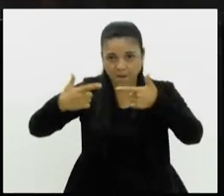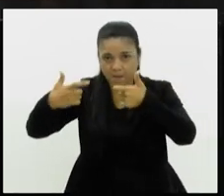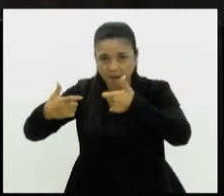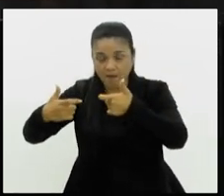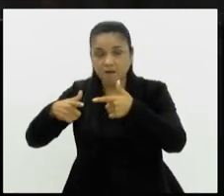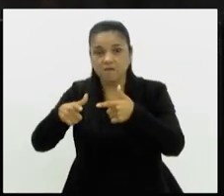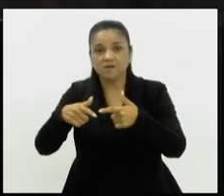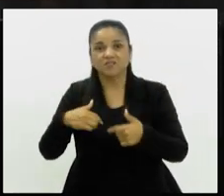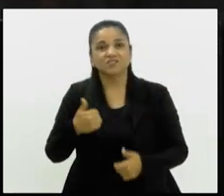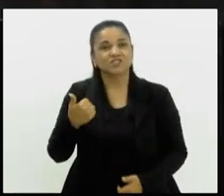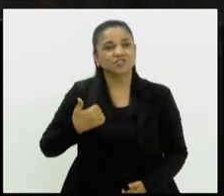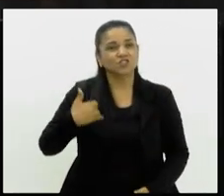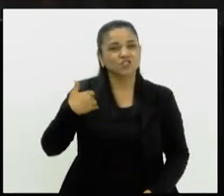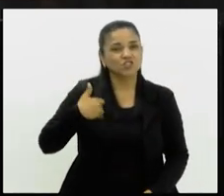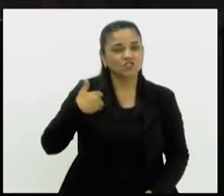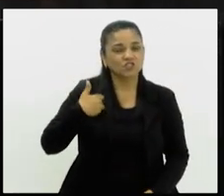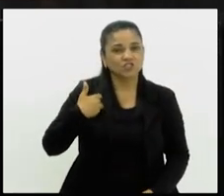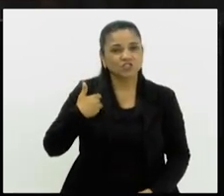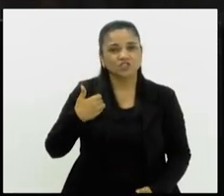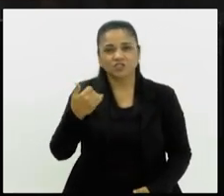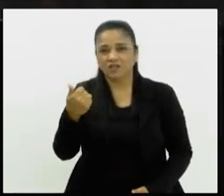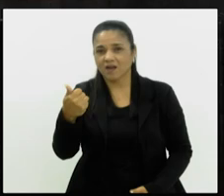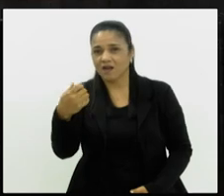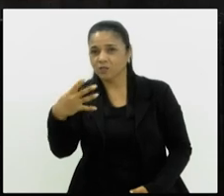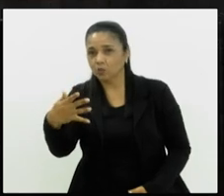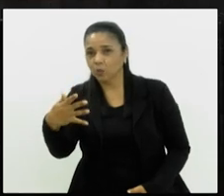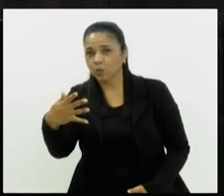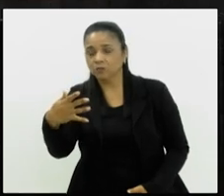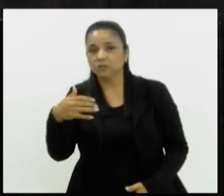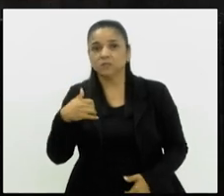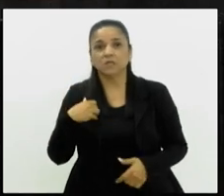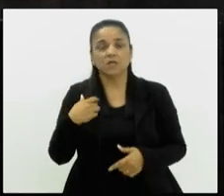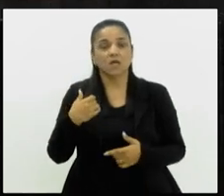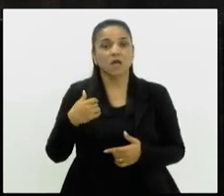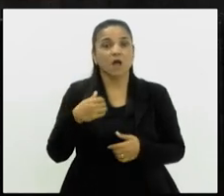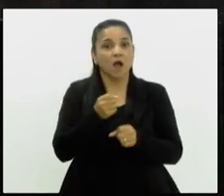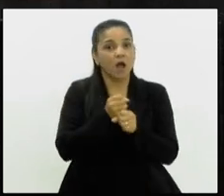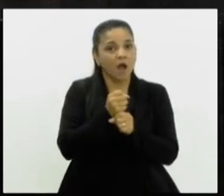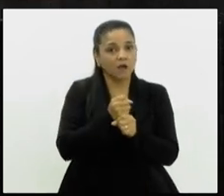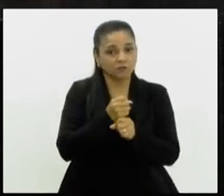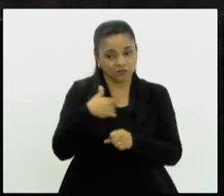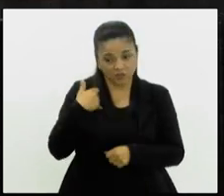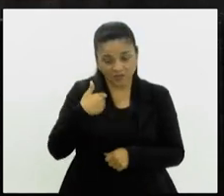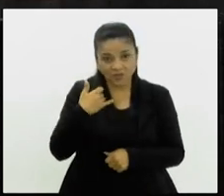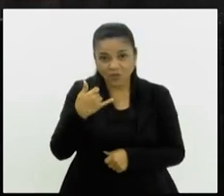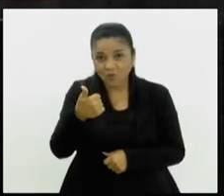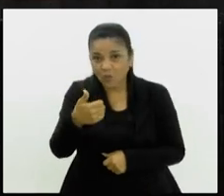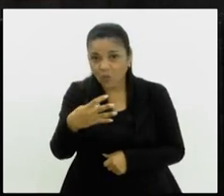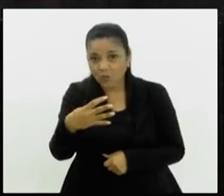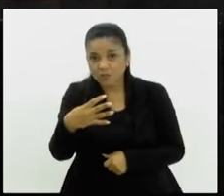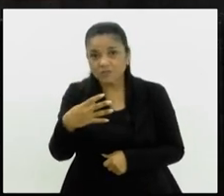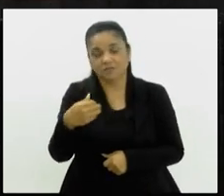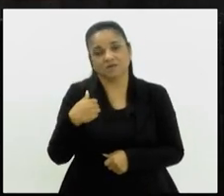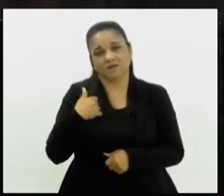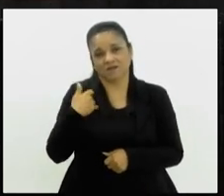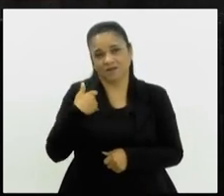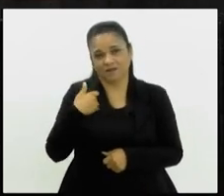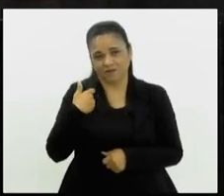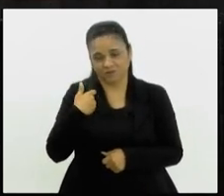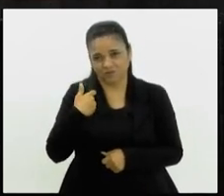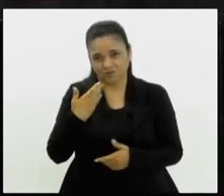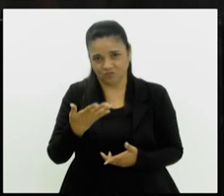E isso é o tema constante dos nossos noticiários. E falei isso